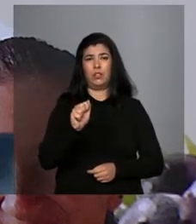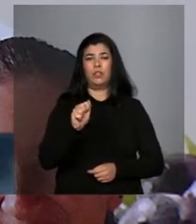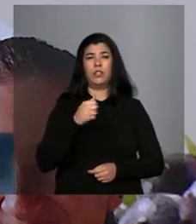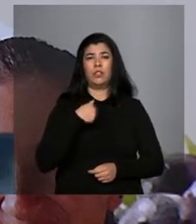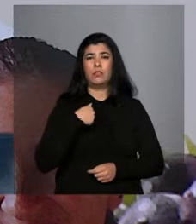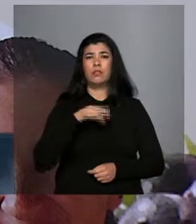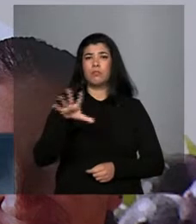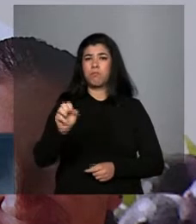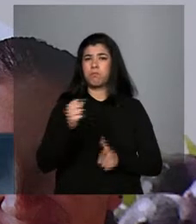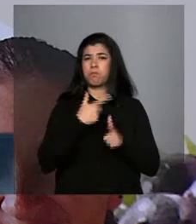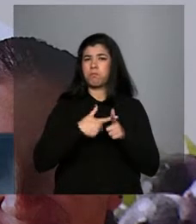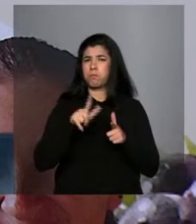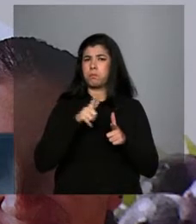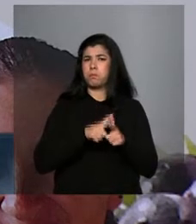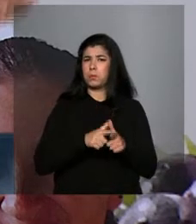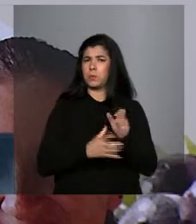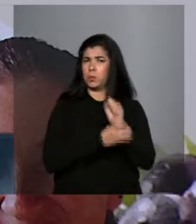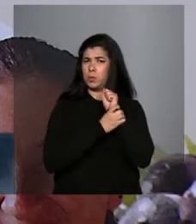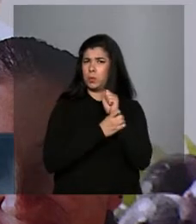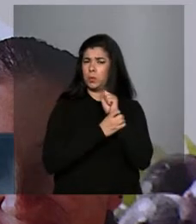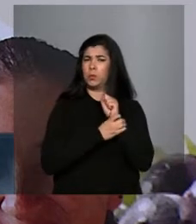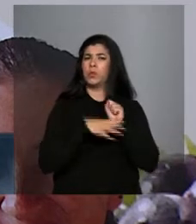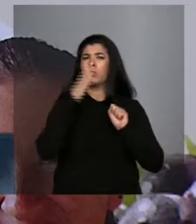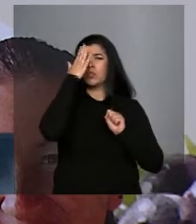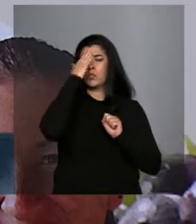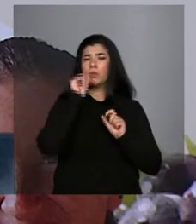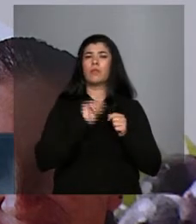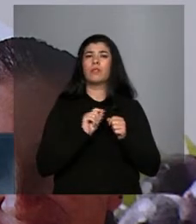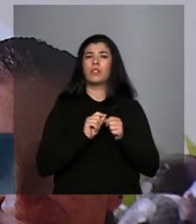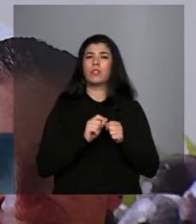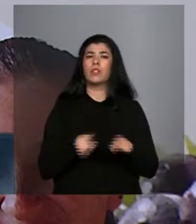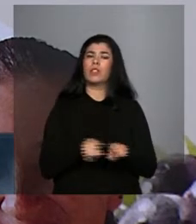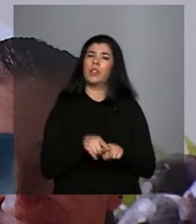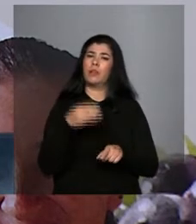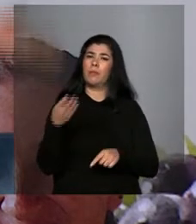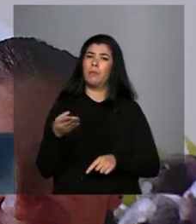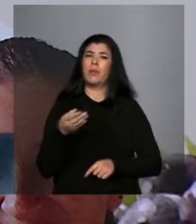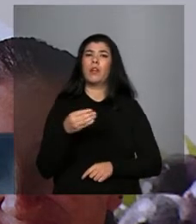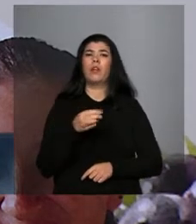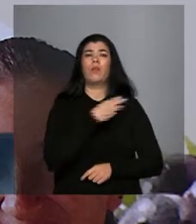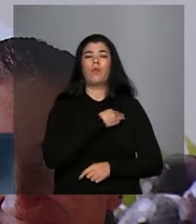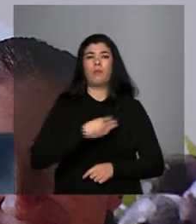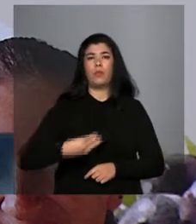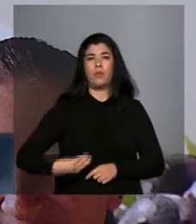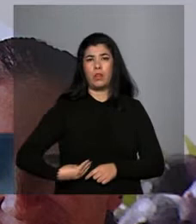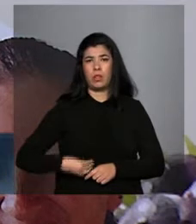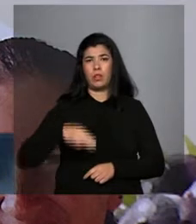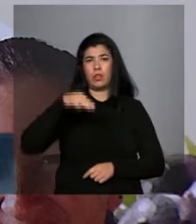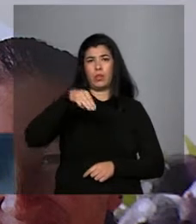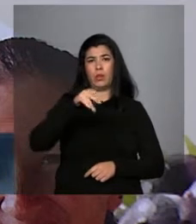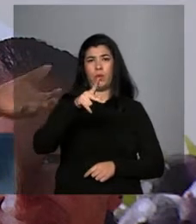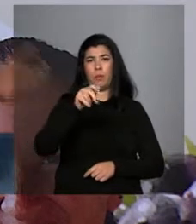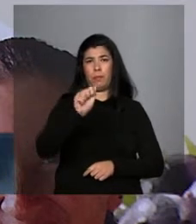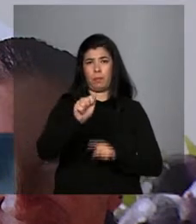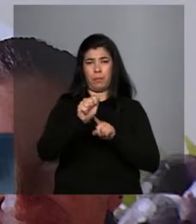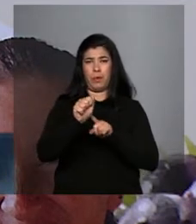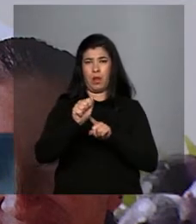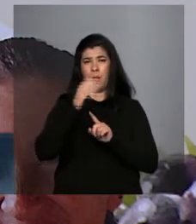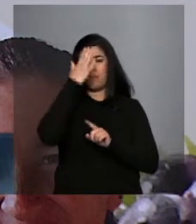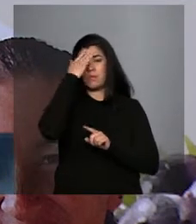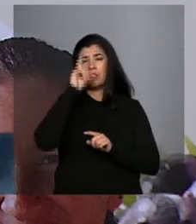Segundo, porque o ministro do MAPA, Patrus Ananias, pegou também o touro à unha.